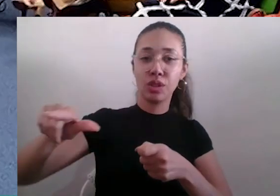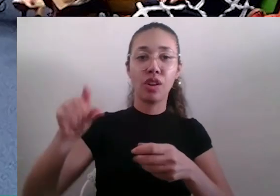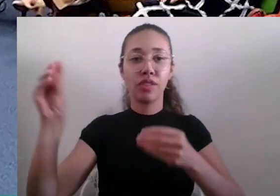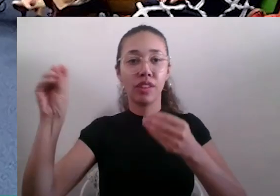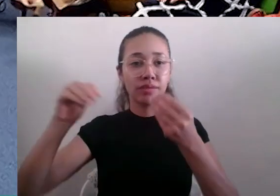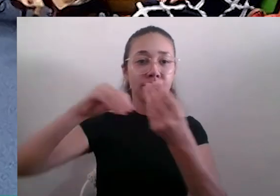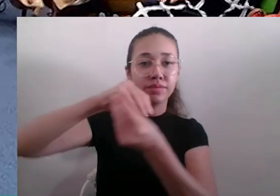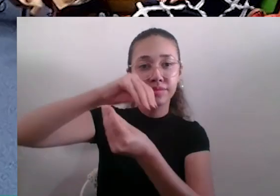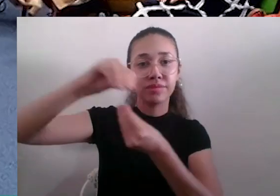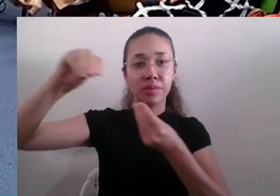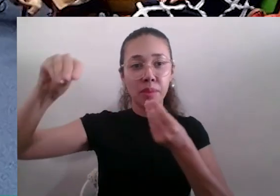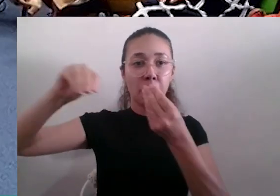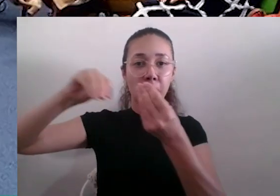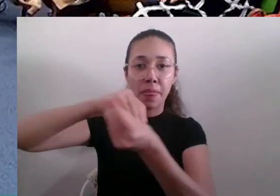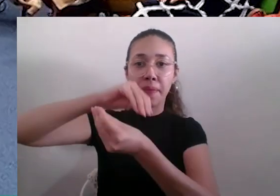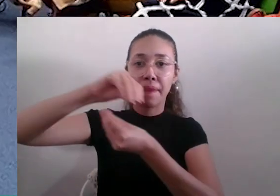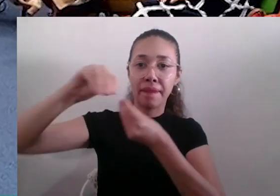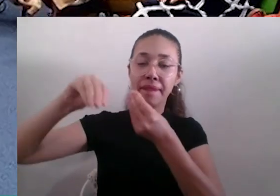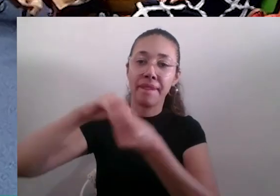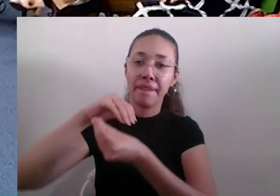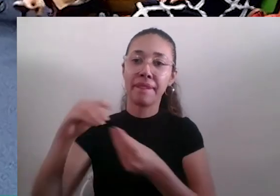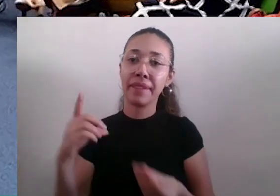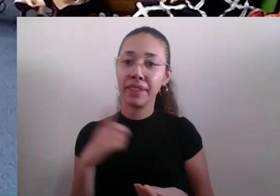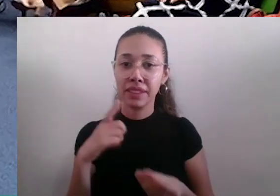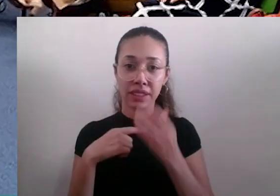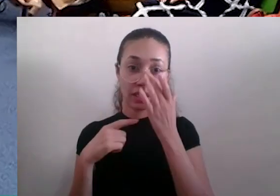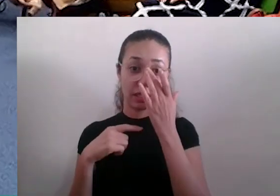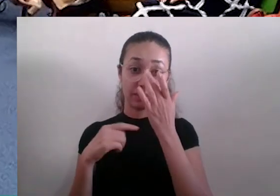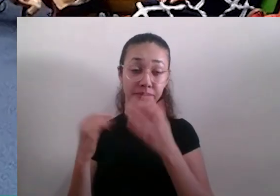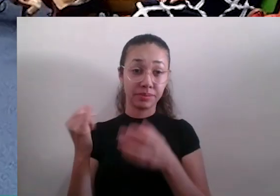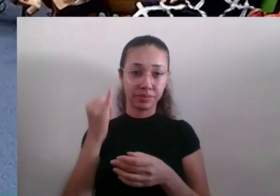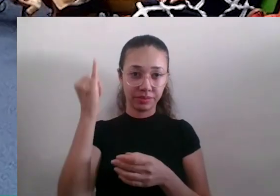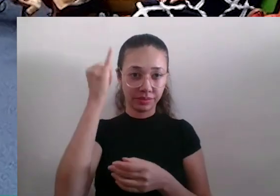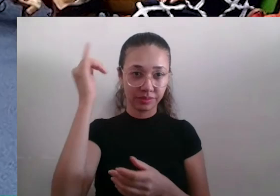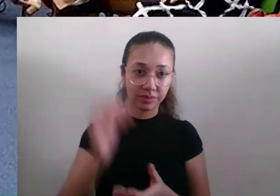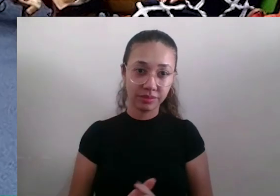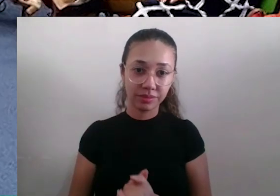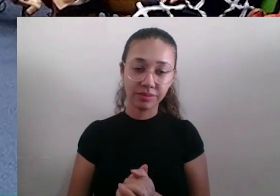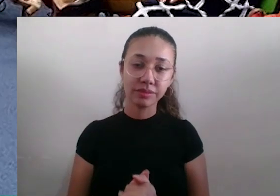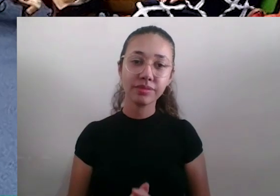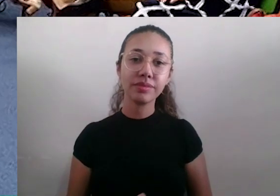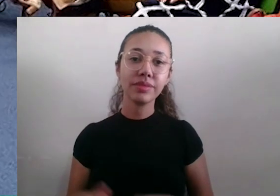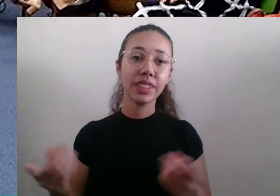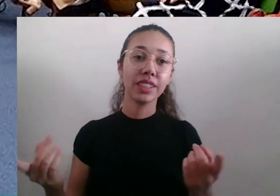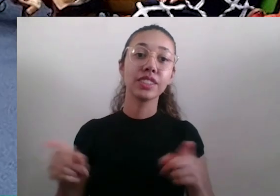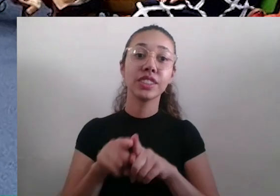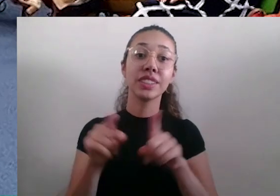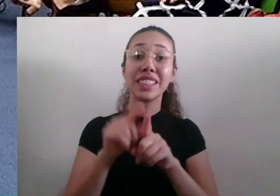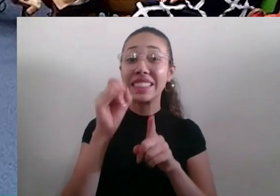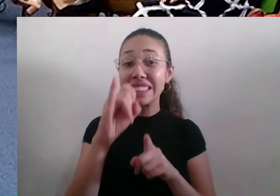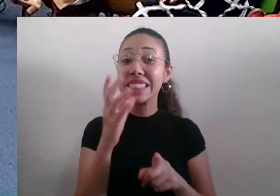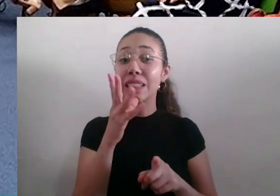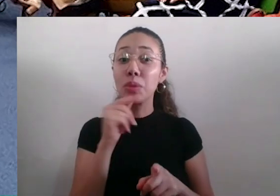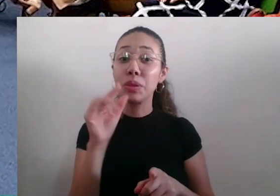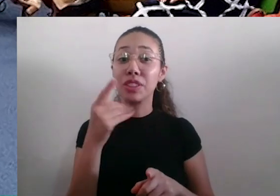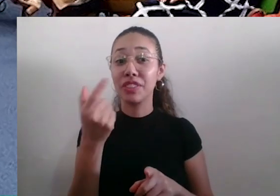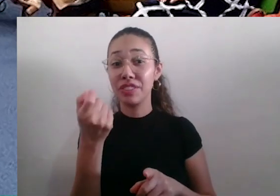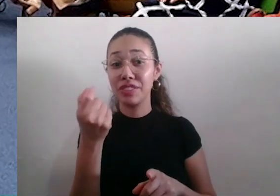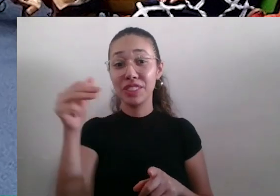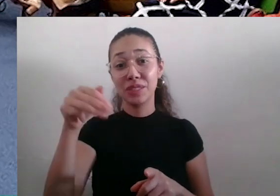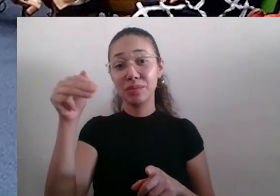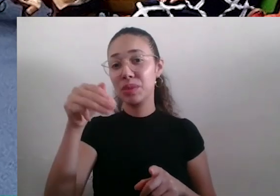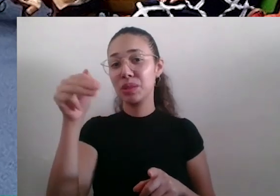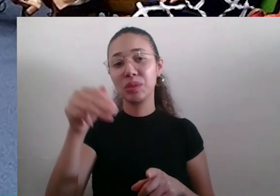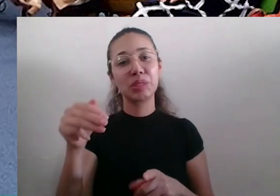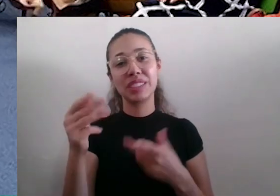a não sei que você tenha feito uma entrevista de 20 minutos eh e entrevista de 20 minutos é perfeitamente possível que seja inteiramente eh inutilizável Então faz